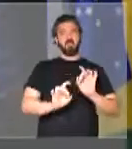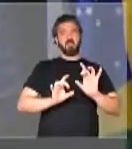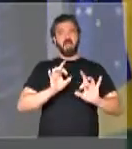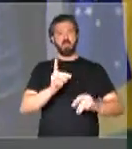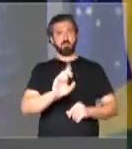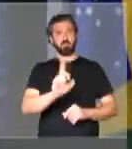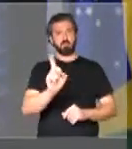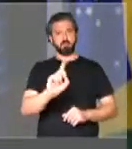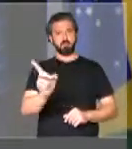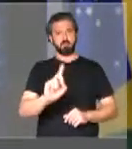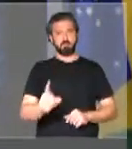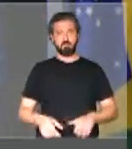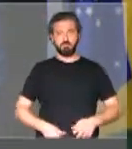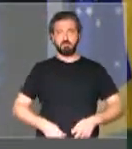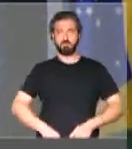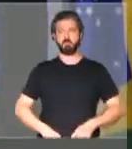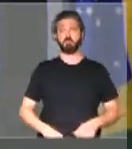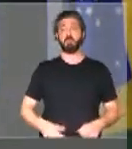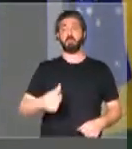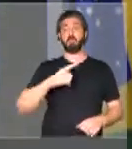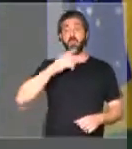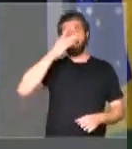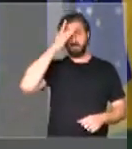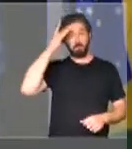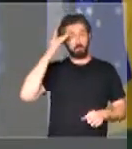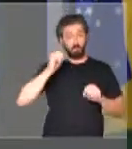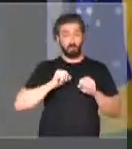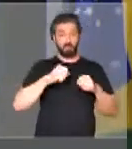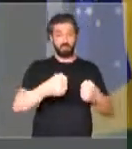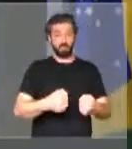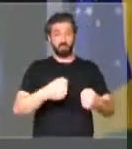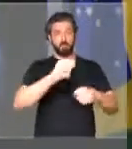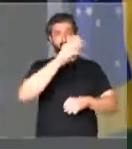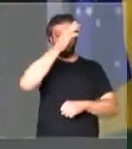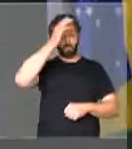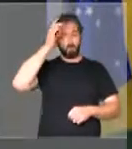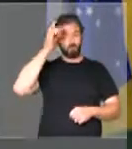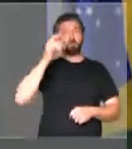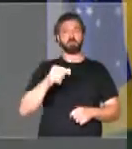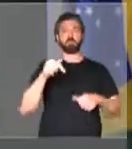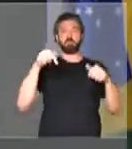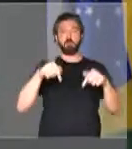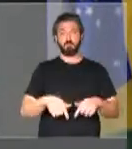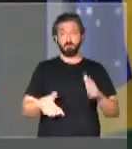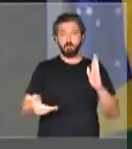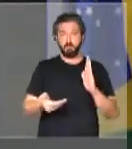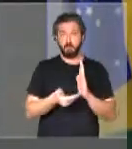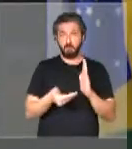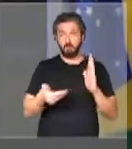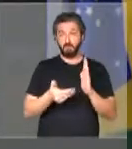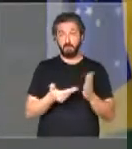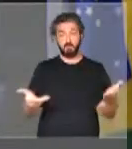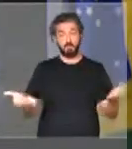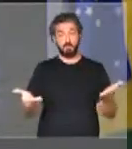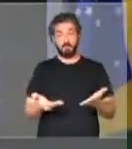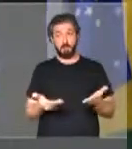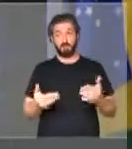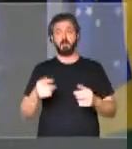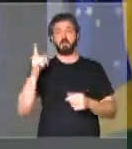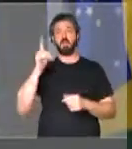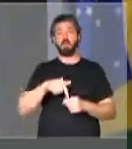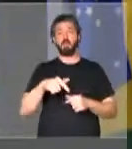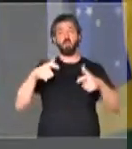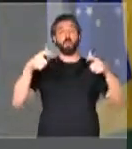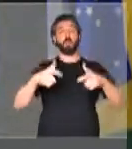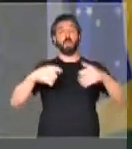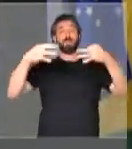privilégio. É ter alguém que defenda os consumidores. E esta casa, neste momento, é o